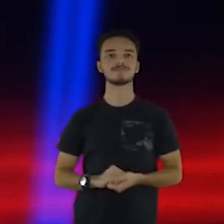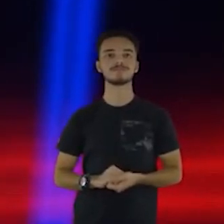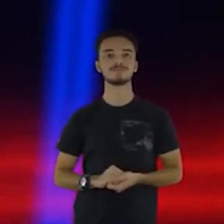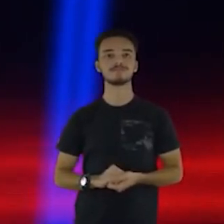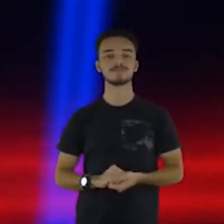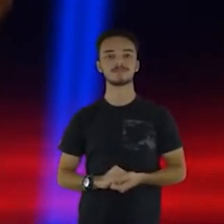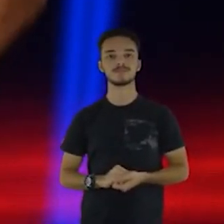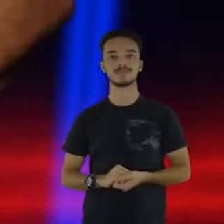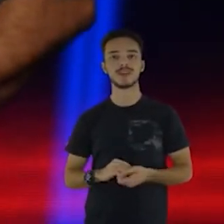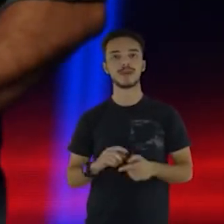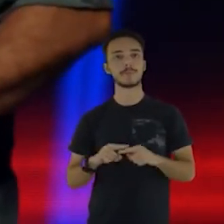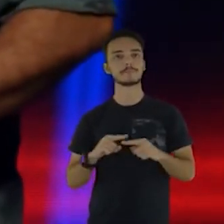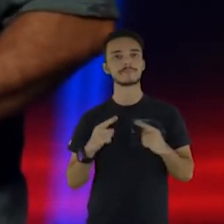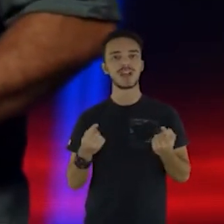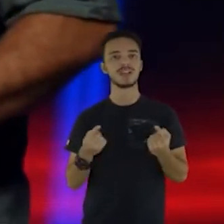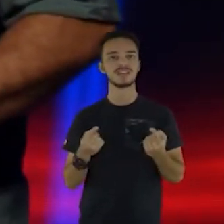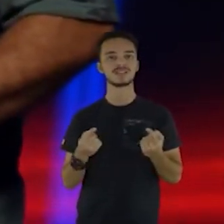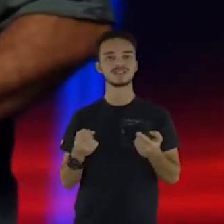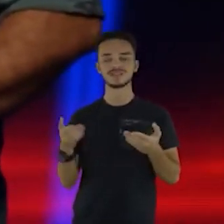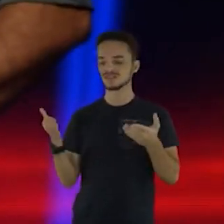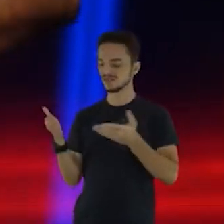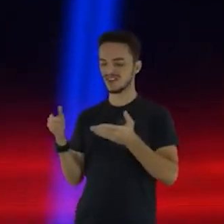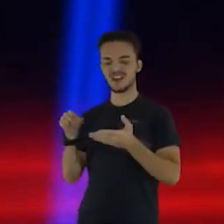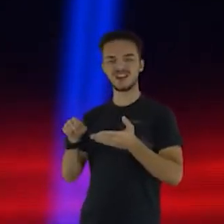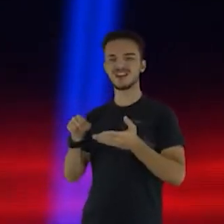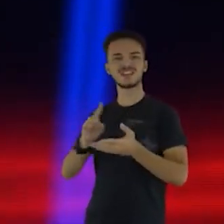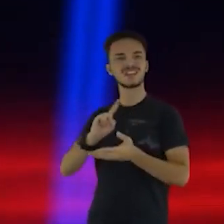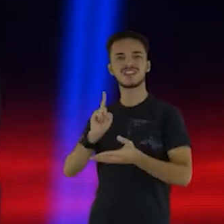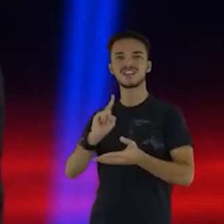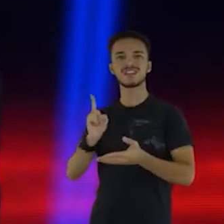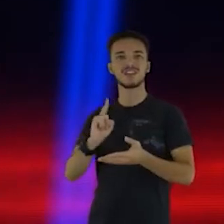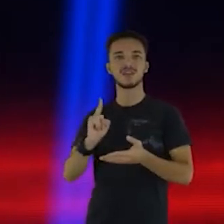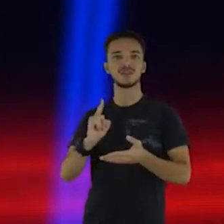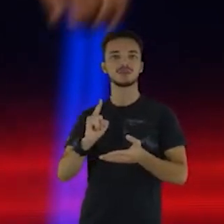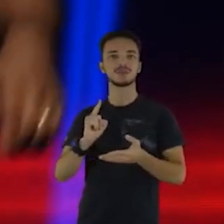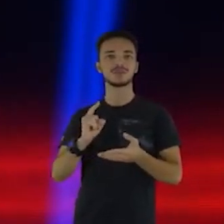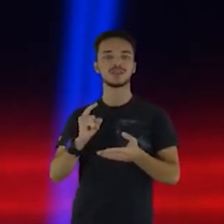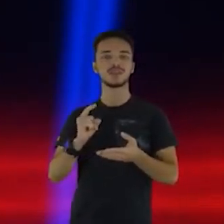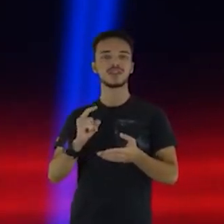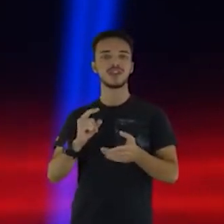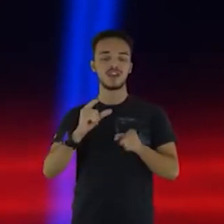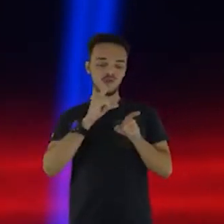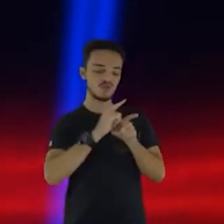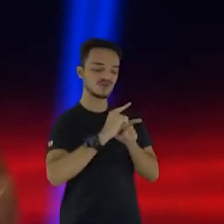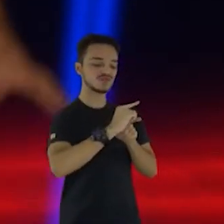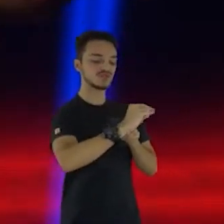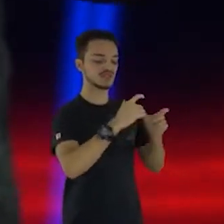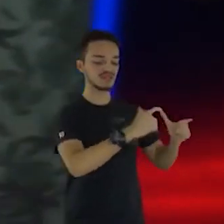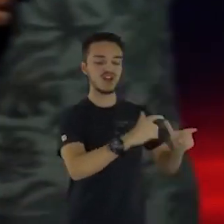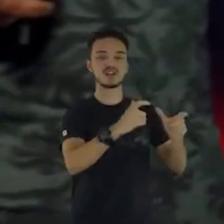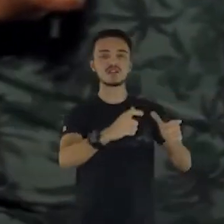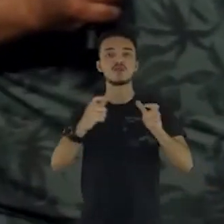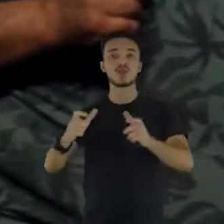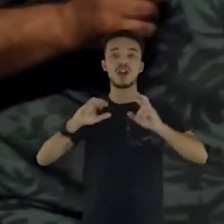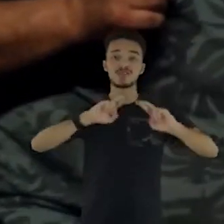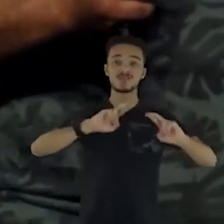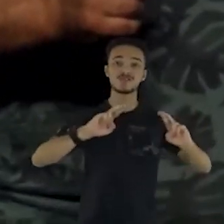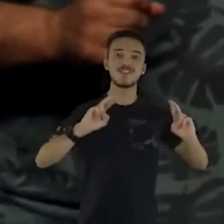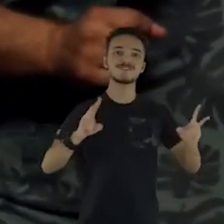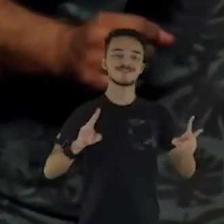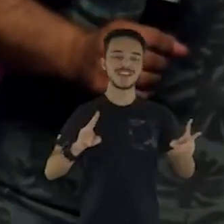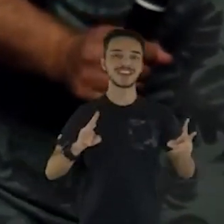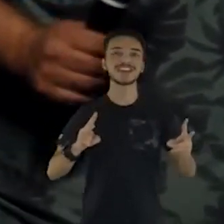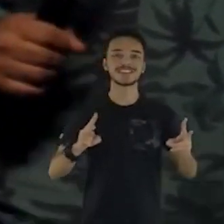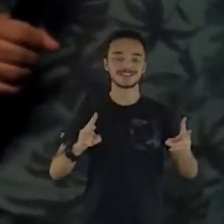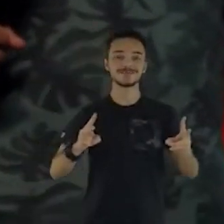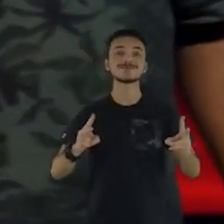o negócio não é aqui, o negócio é quando você sai daqui, o negócio é quando a oportunidade